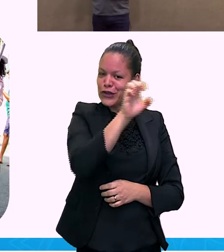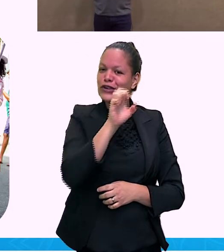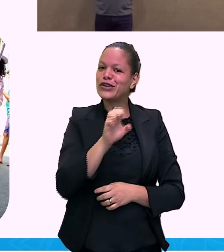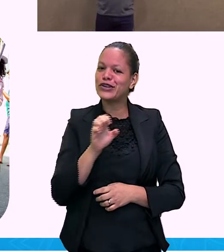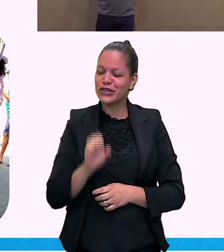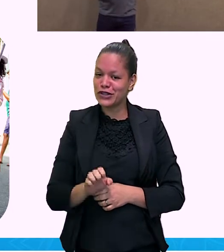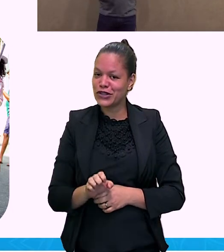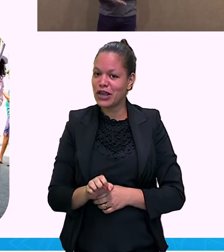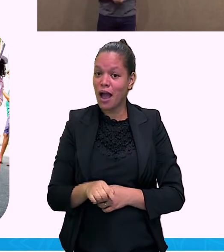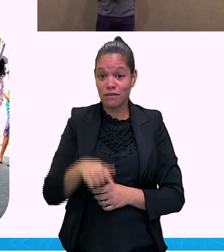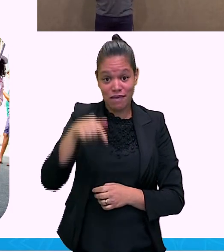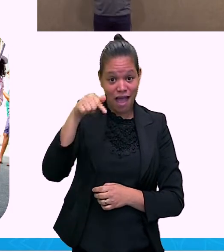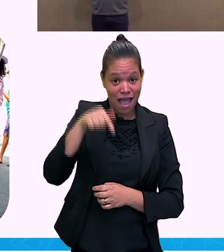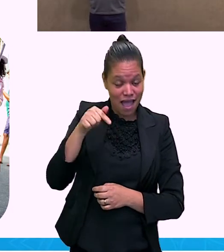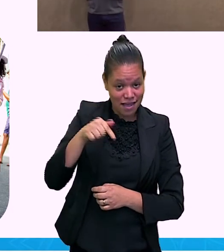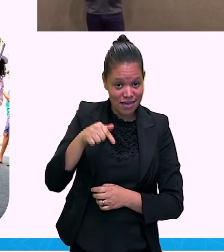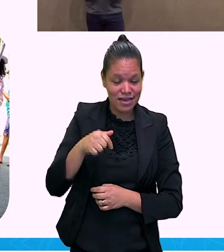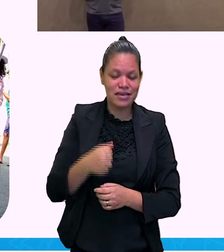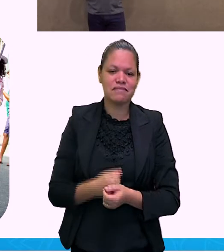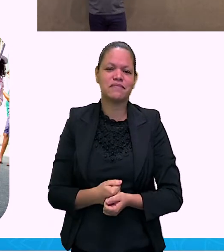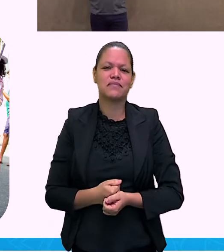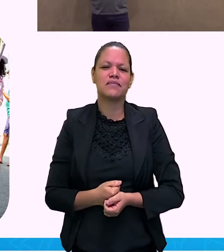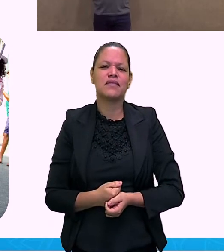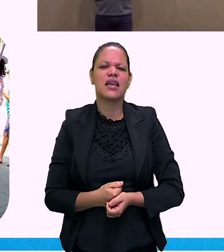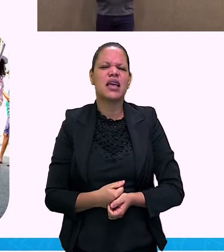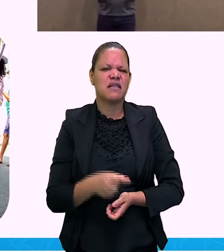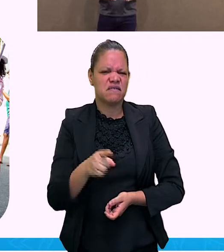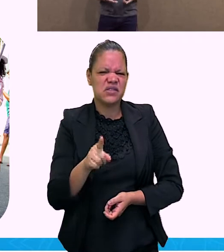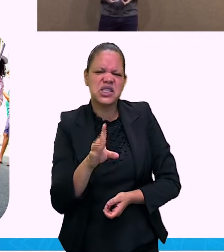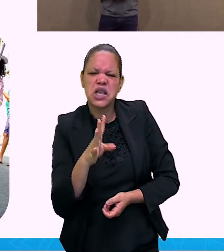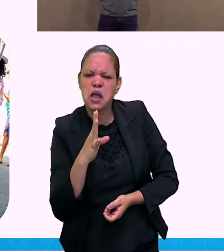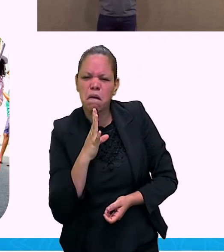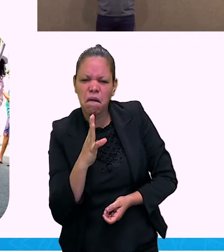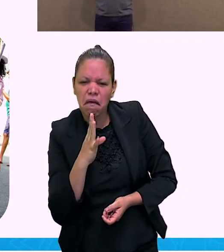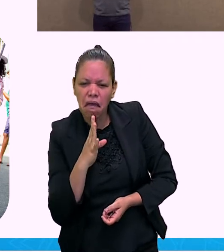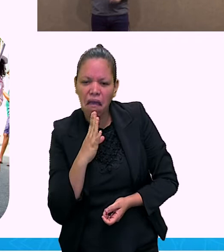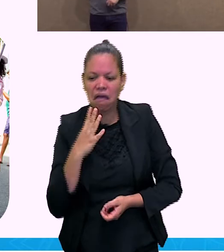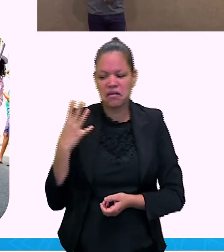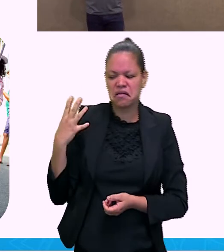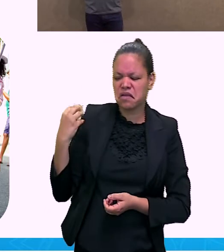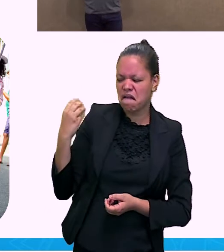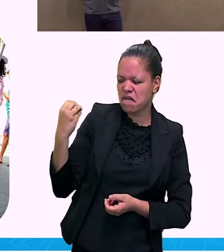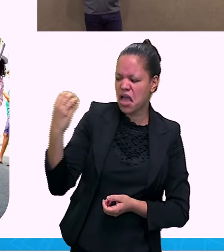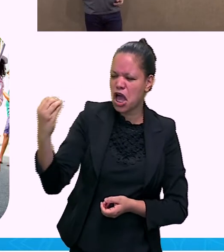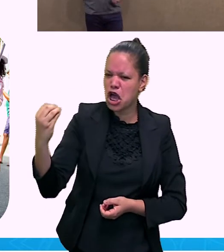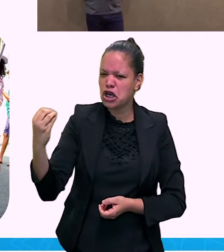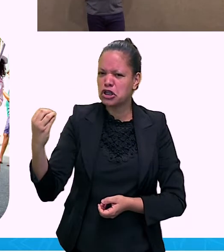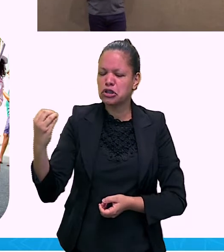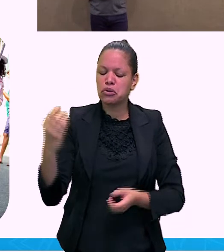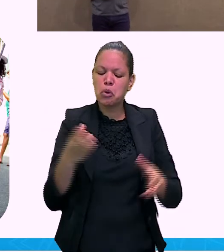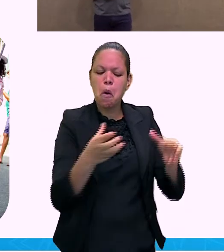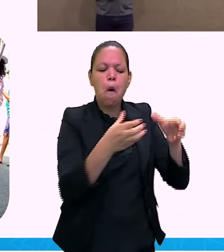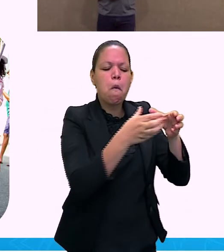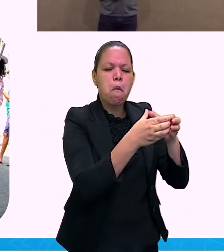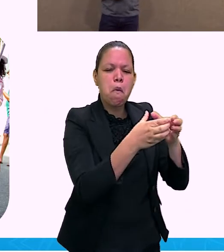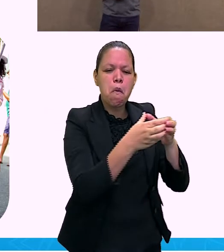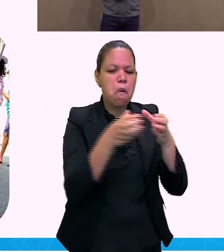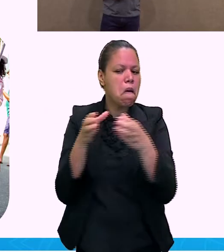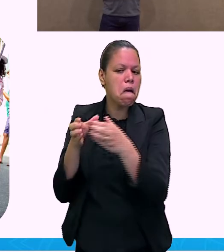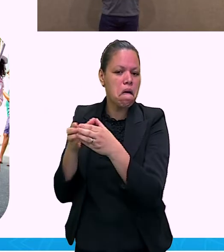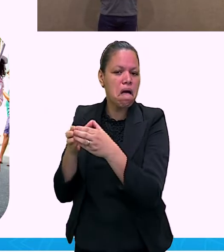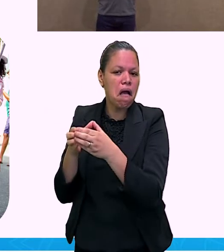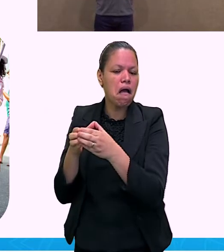vezes você já pratica, já viajou para algum lugar que identifica com essa festa ou com essas culturas